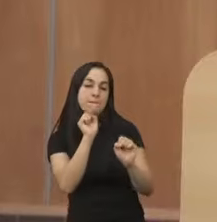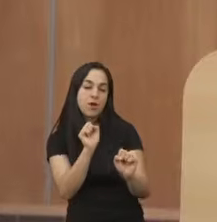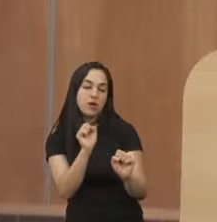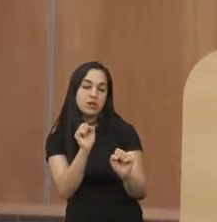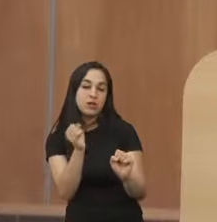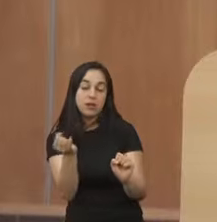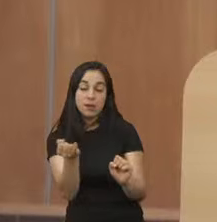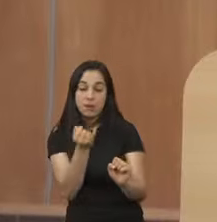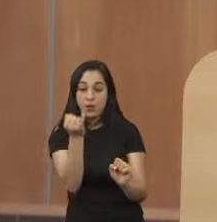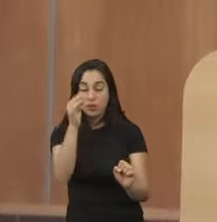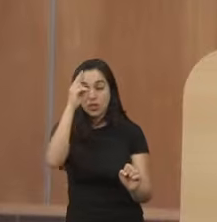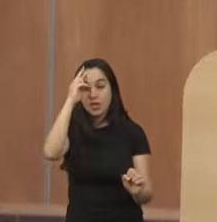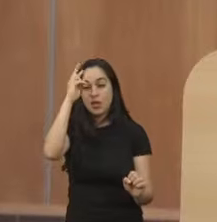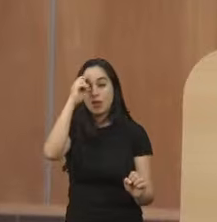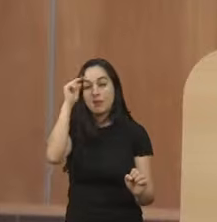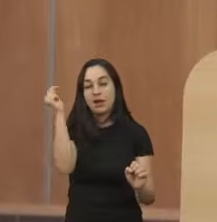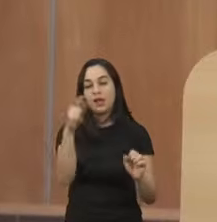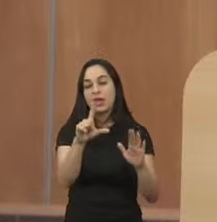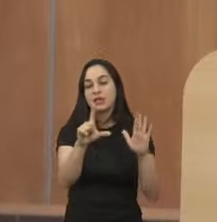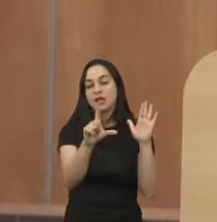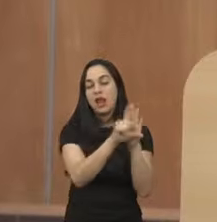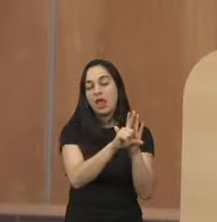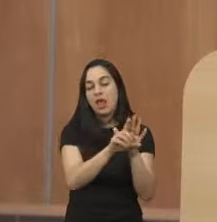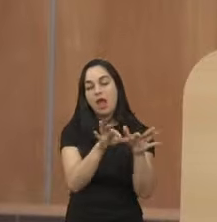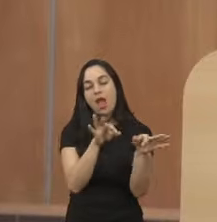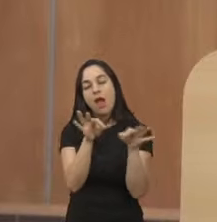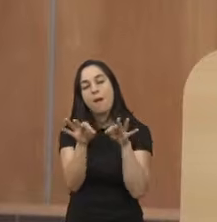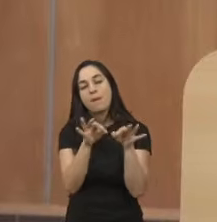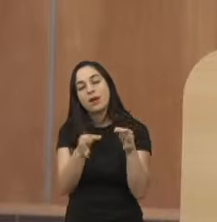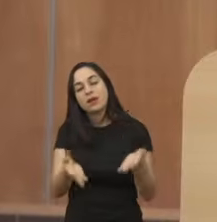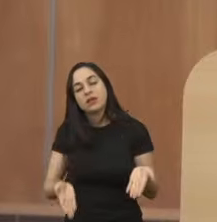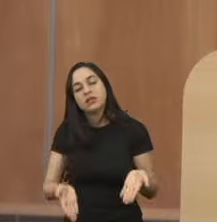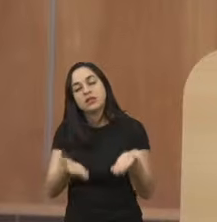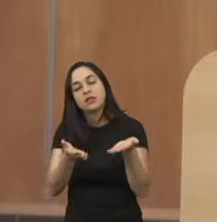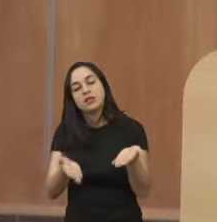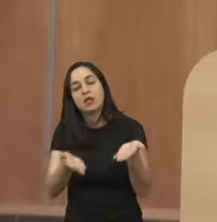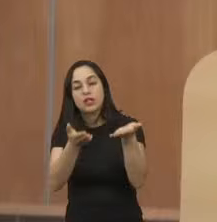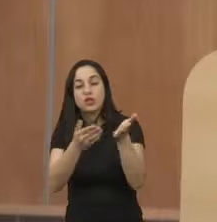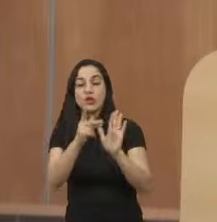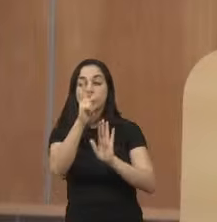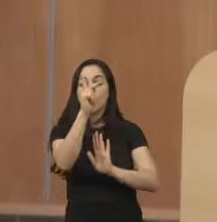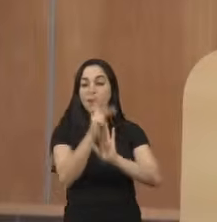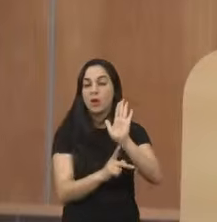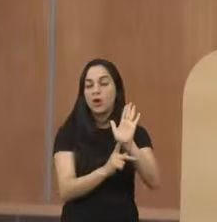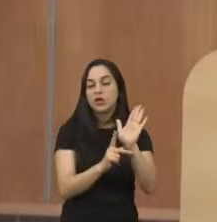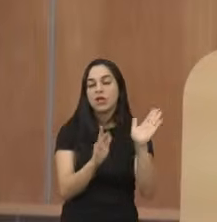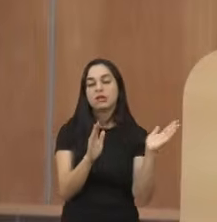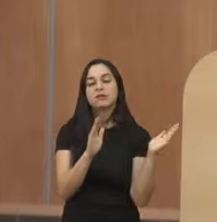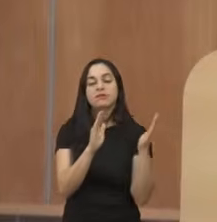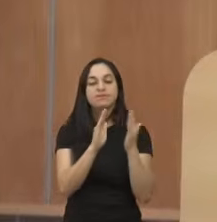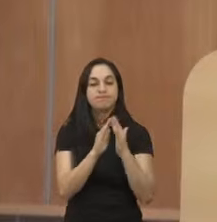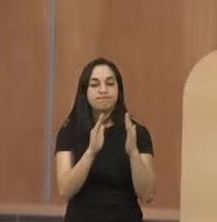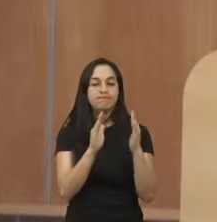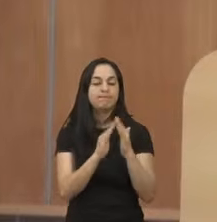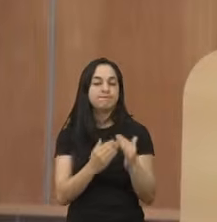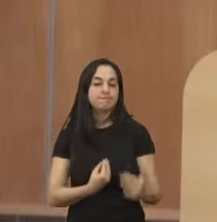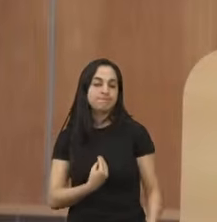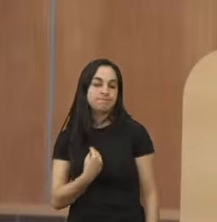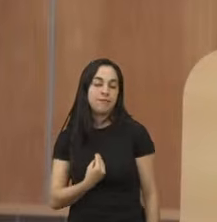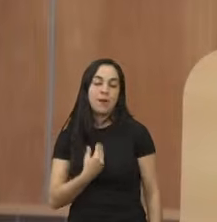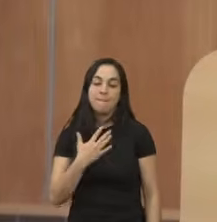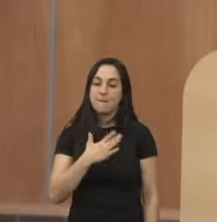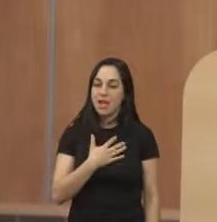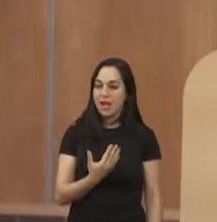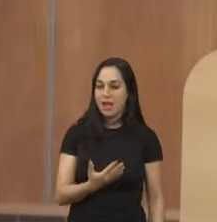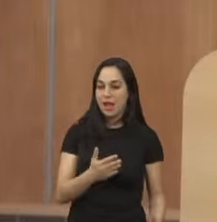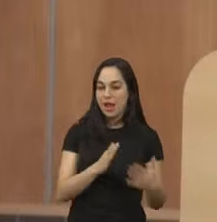Importante lembrar que essa lei aqui, na verdade, trata de um plano de incentivos, né, a projetos habitacionais de interesse social, no caso, Minha Casa Minha